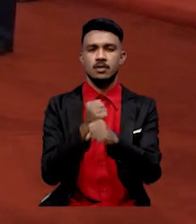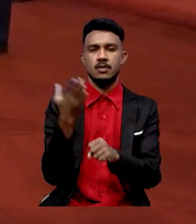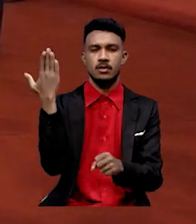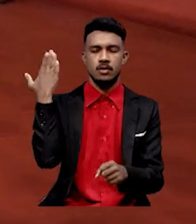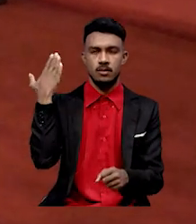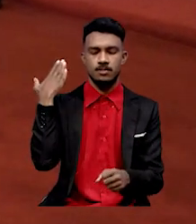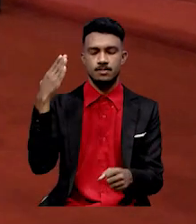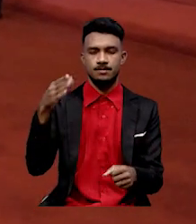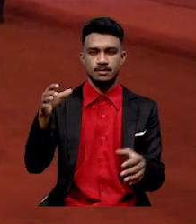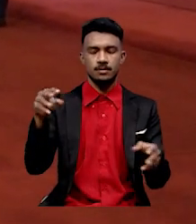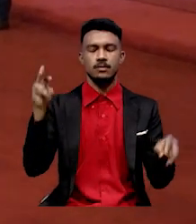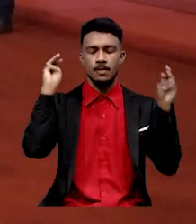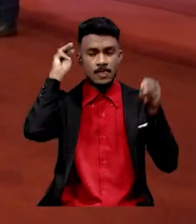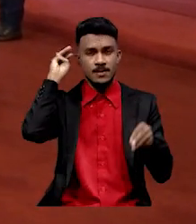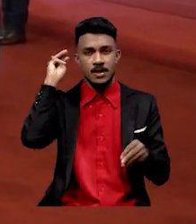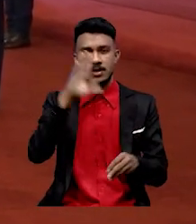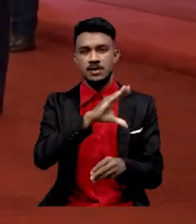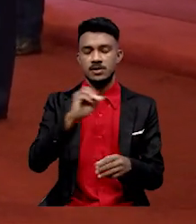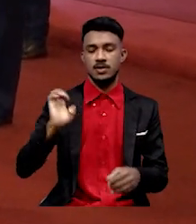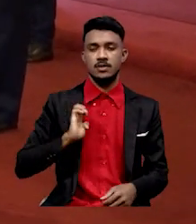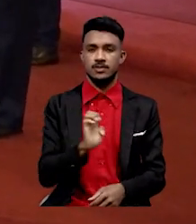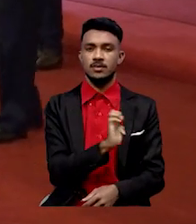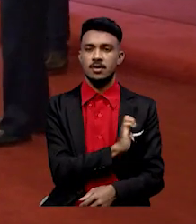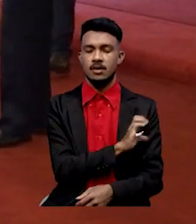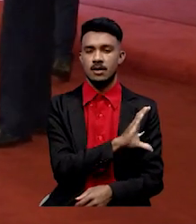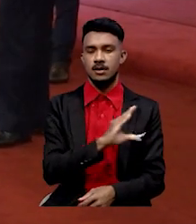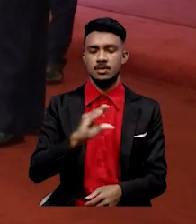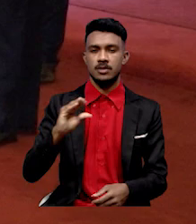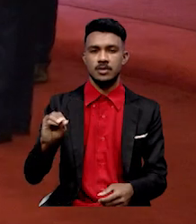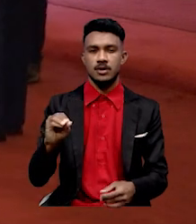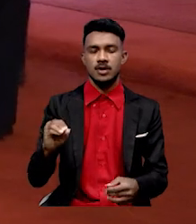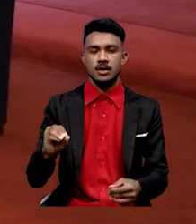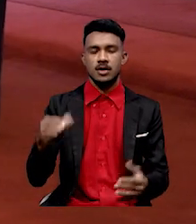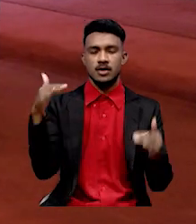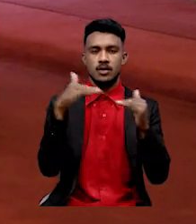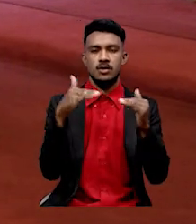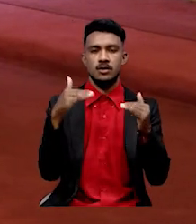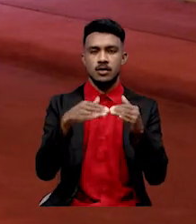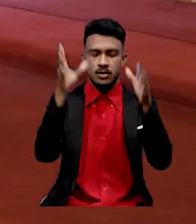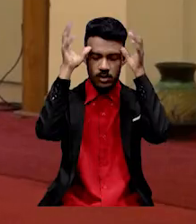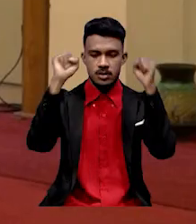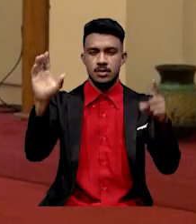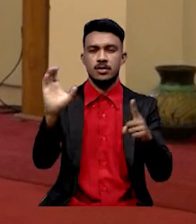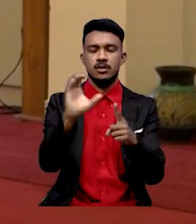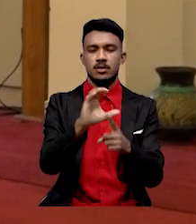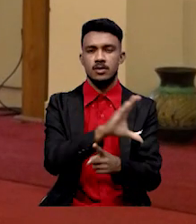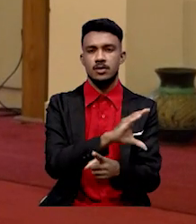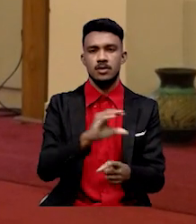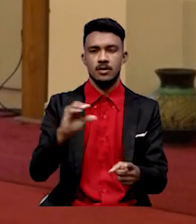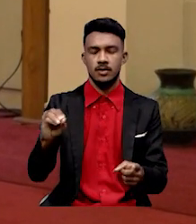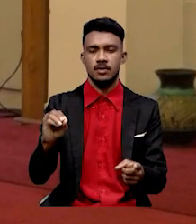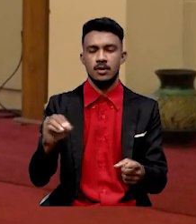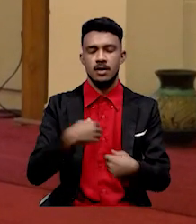Estrangeiros na Cooperação, Julião da Silva Hateteng, durante encontro chefe de Estado russo do governo Austrália, acelera projeto fibra